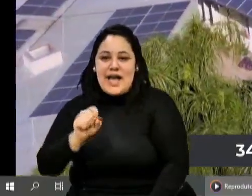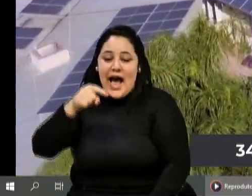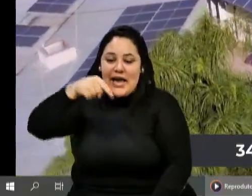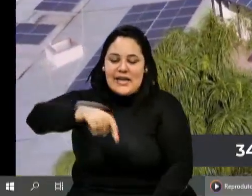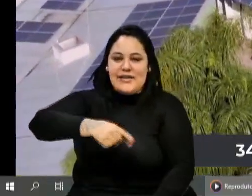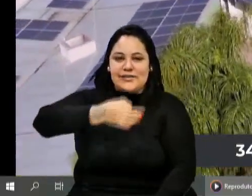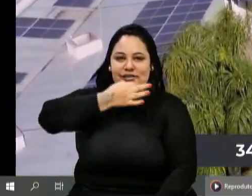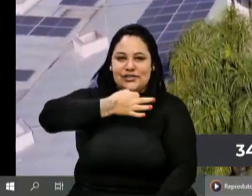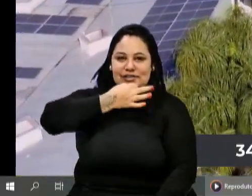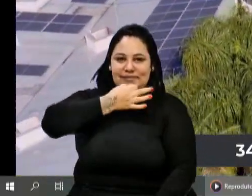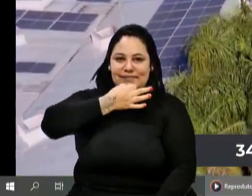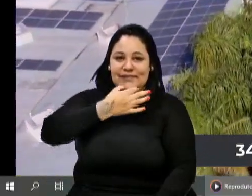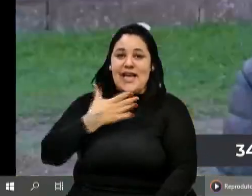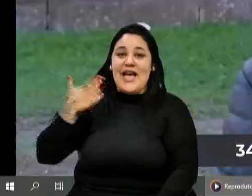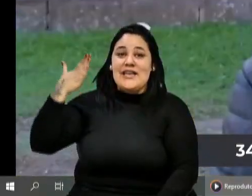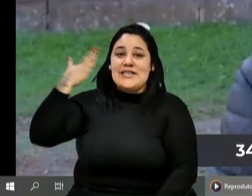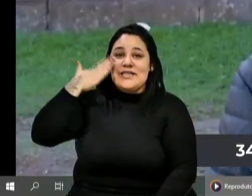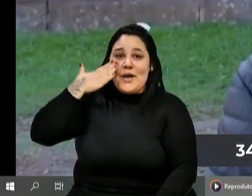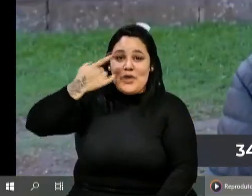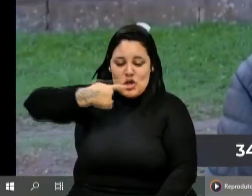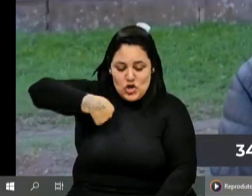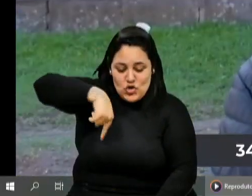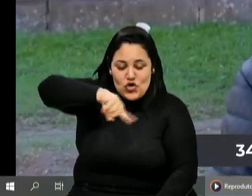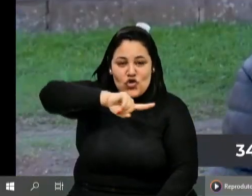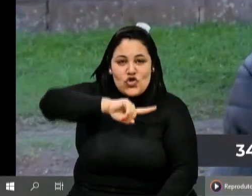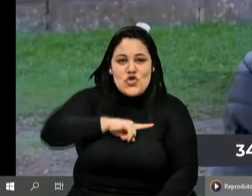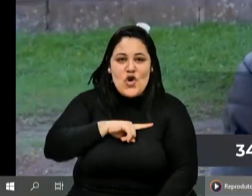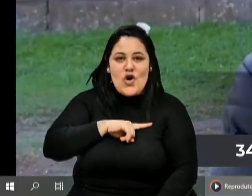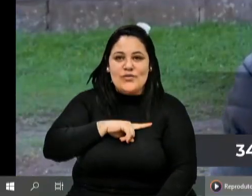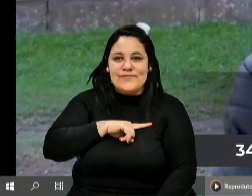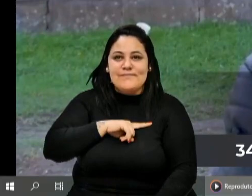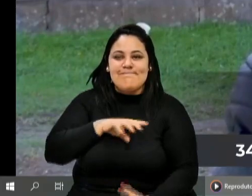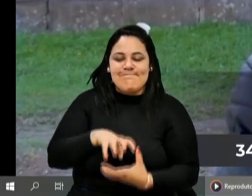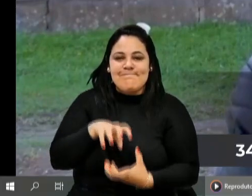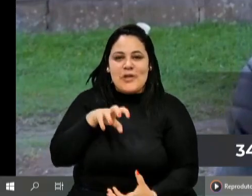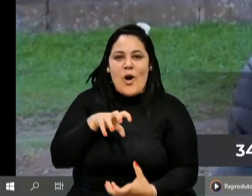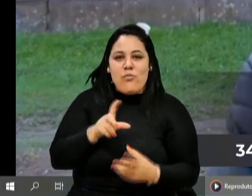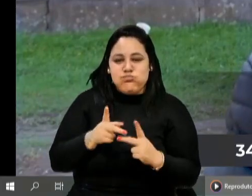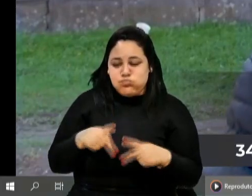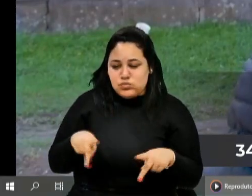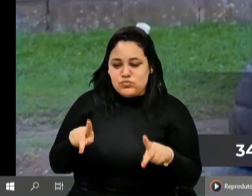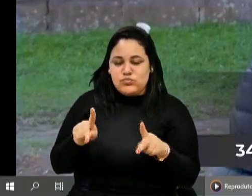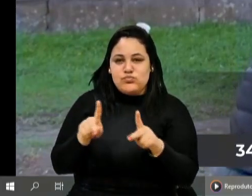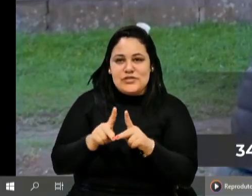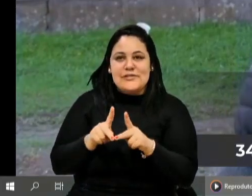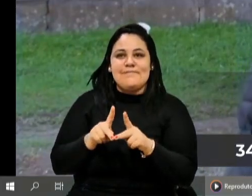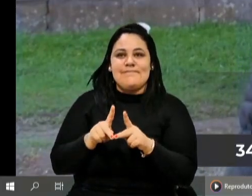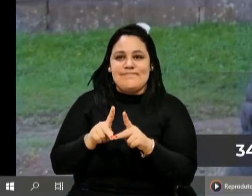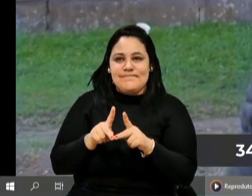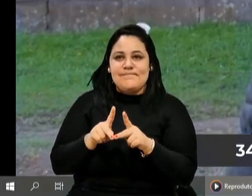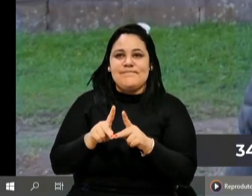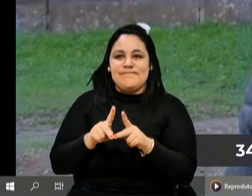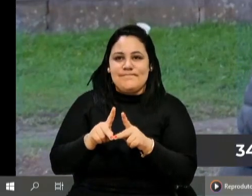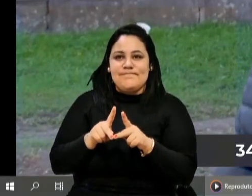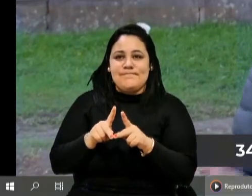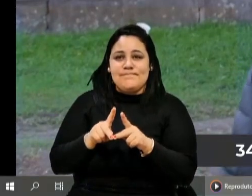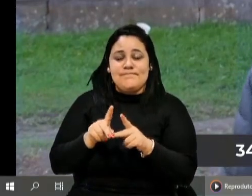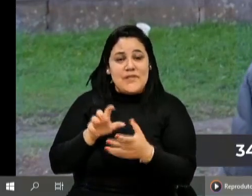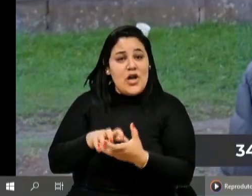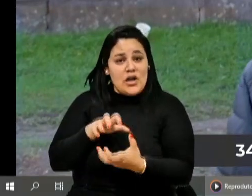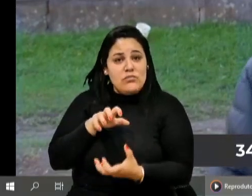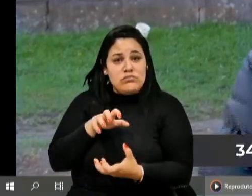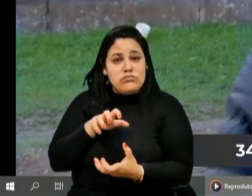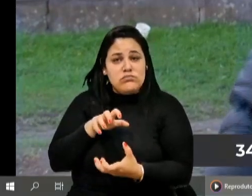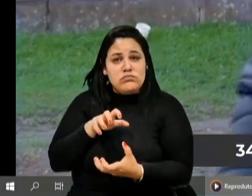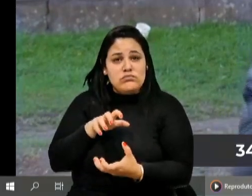Sabemos que os nossos idosos, cada vez mais, a população tem se tornado mais idosa e a gente sabe